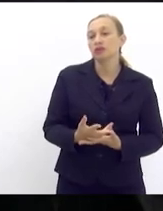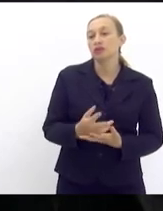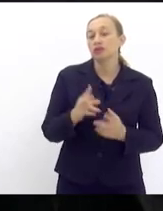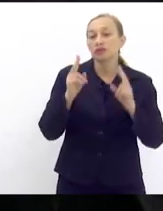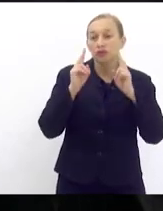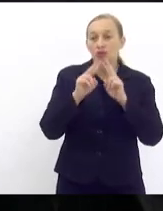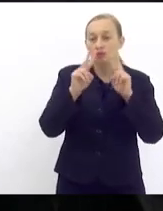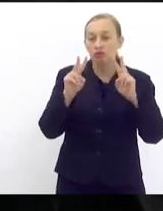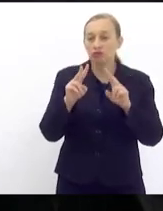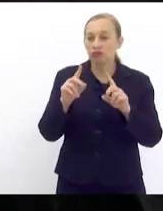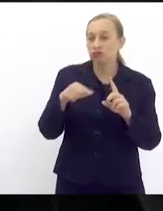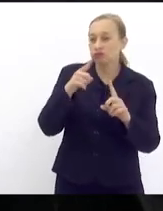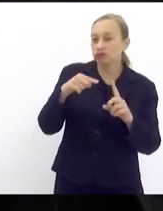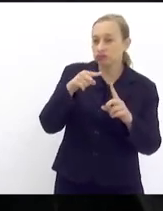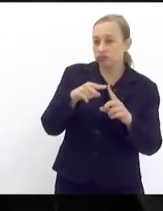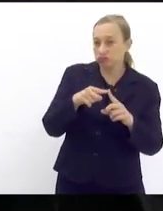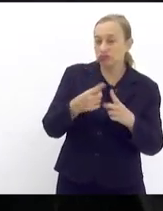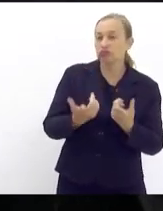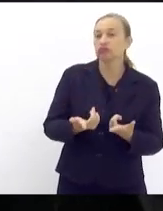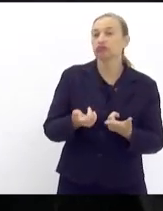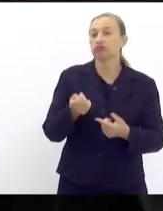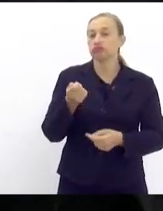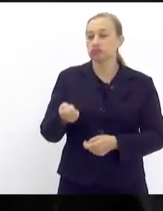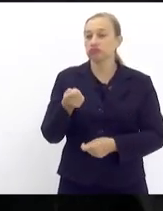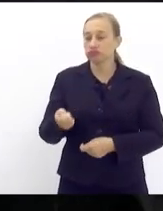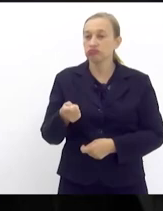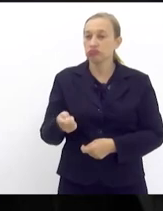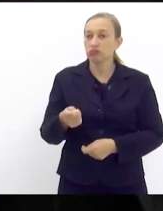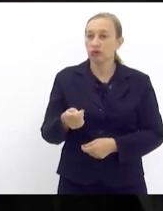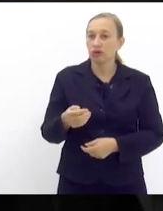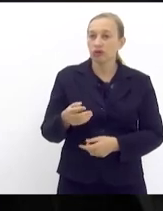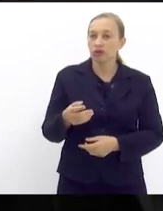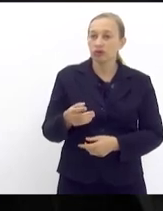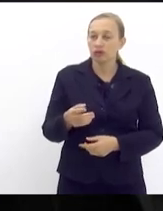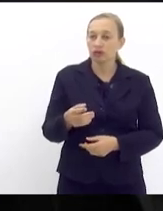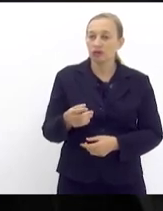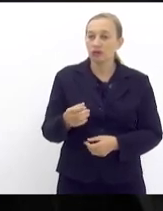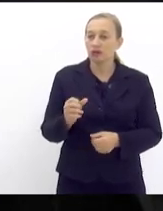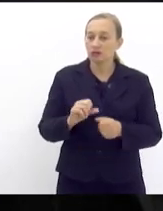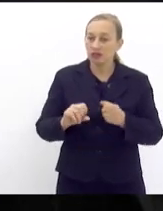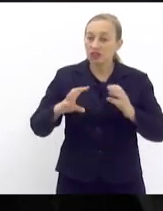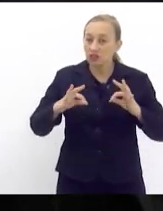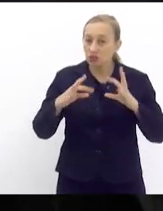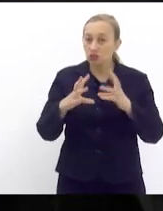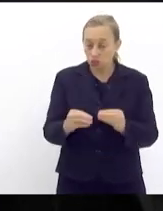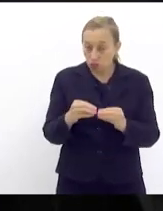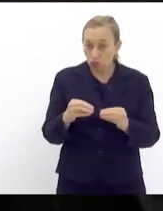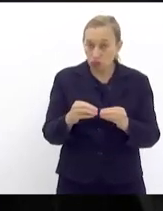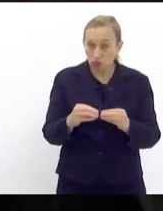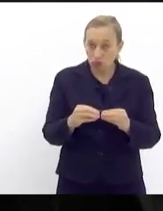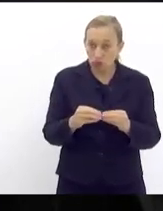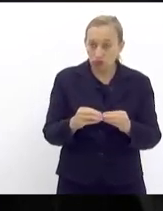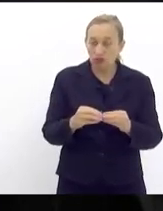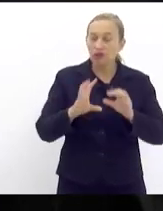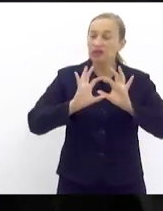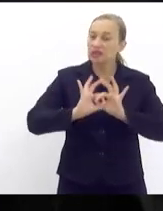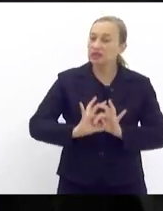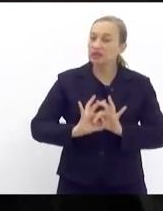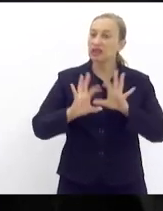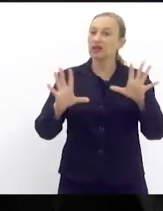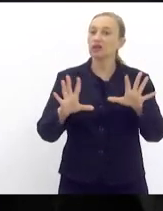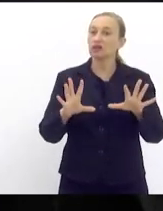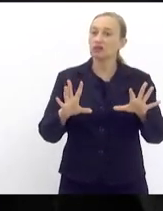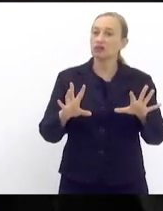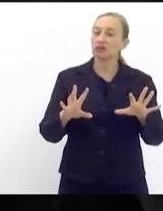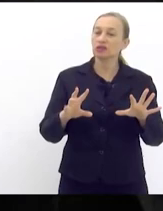objetivo e deram o melhor de suas vidas para que a democracia